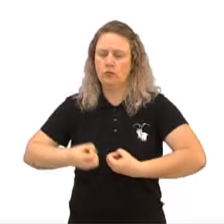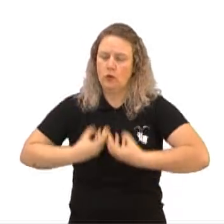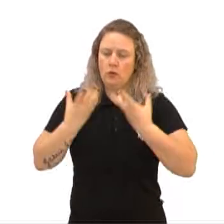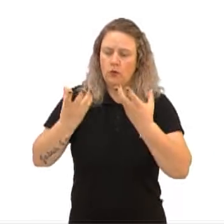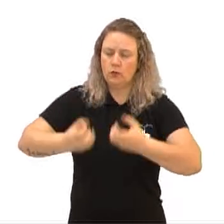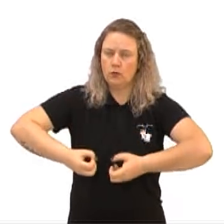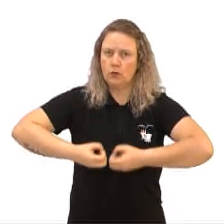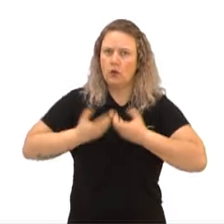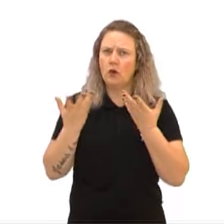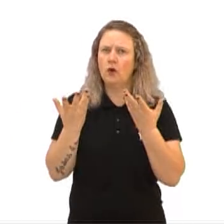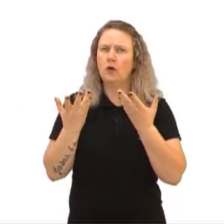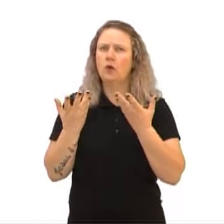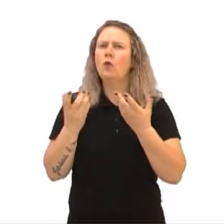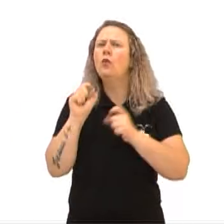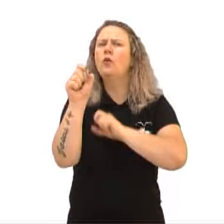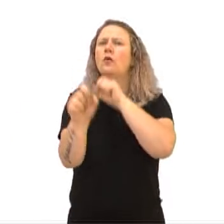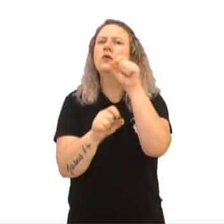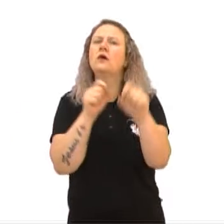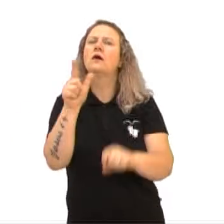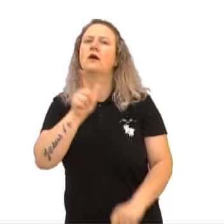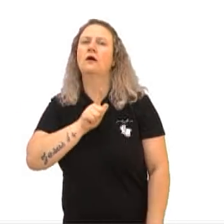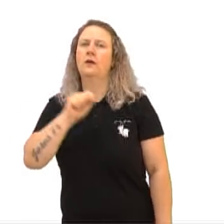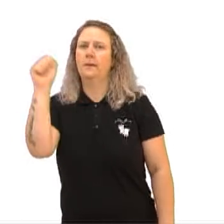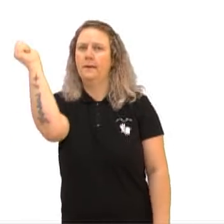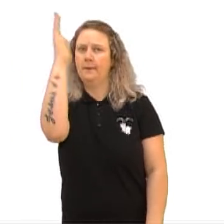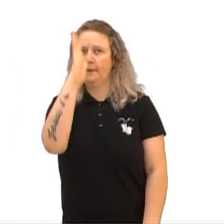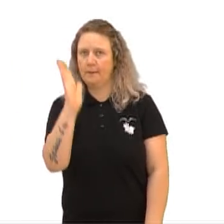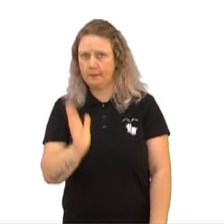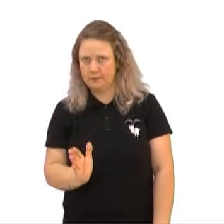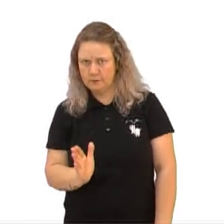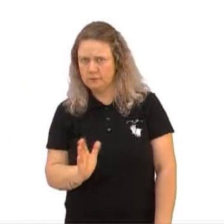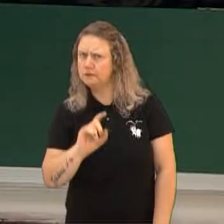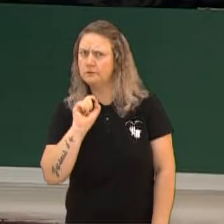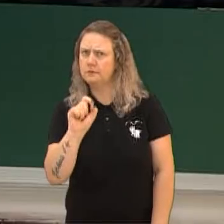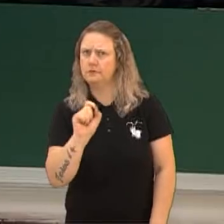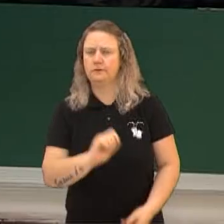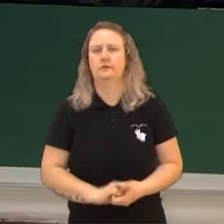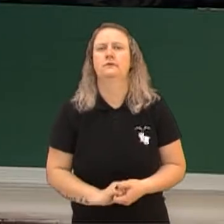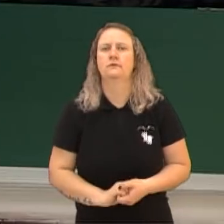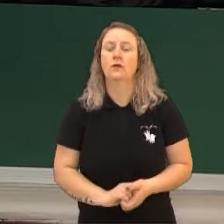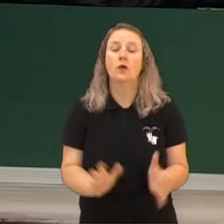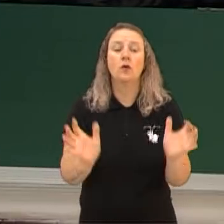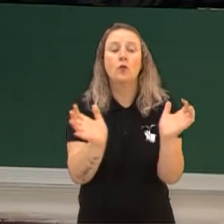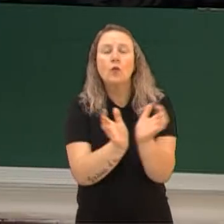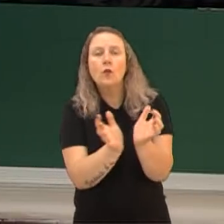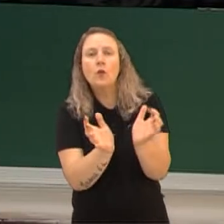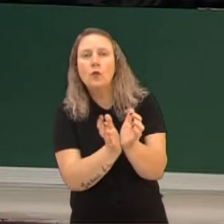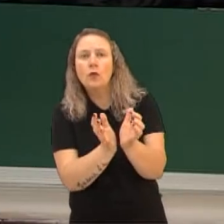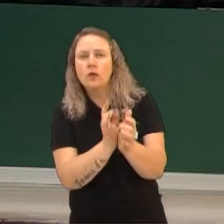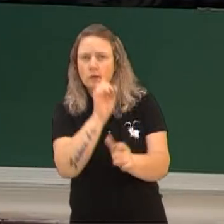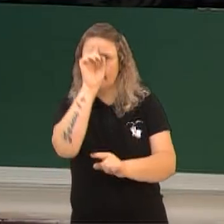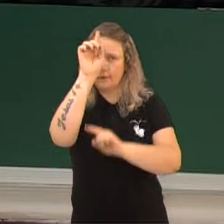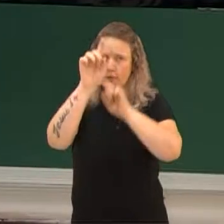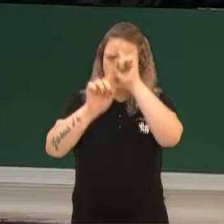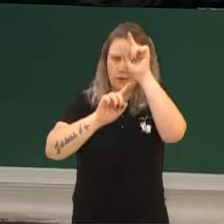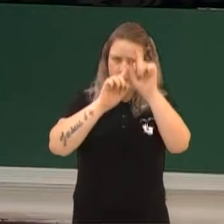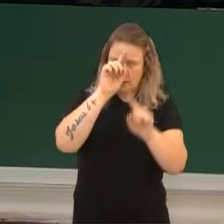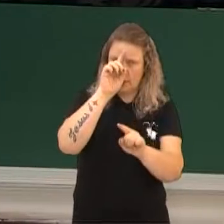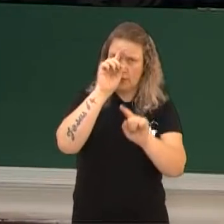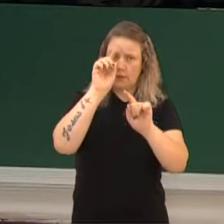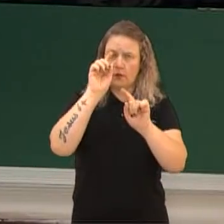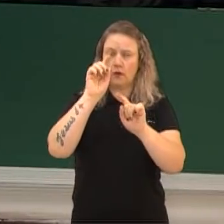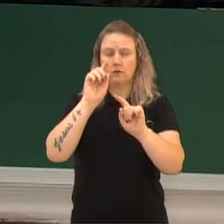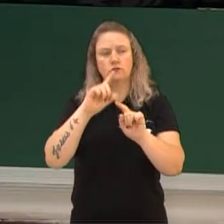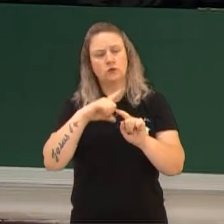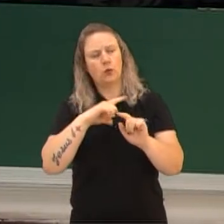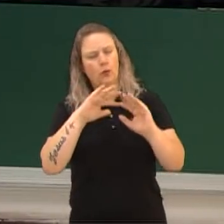lhe é oferecido pelo Brasil. Então a ideia deles era pegar tanto as ideias de uma